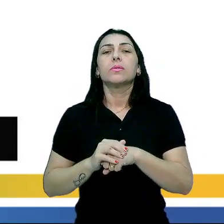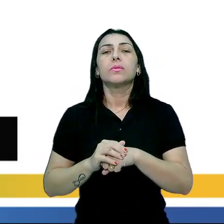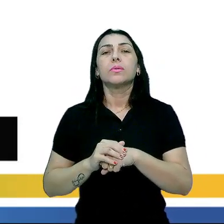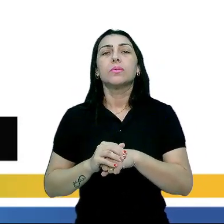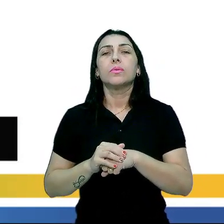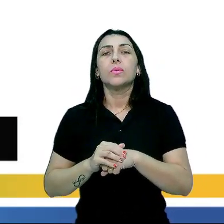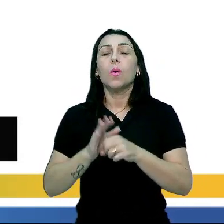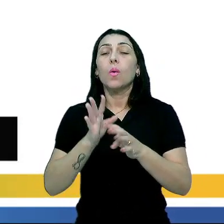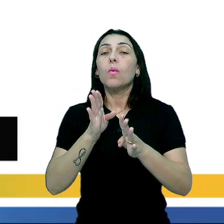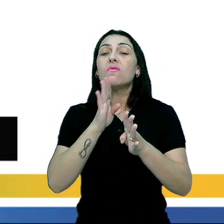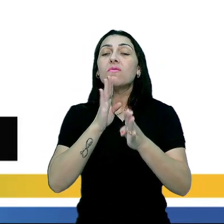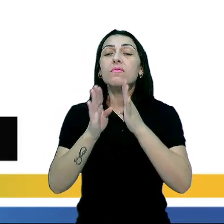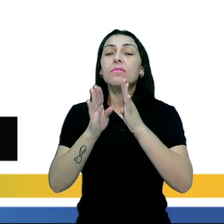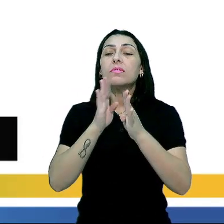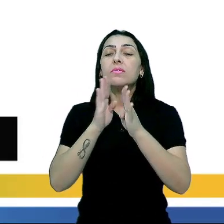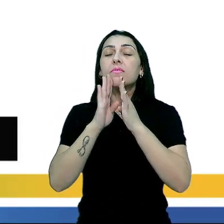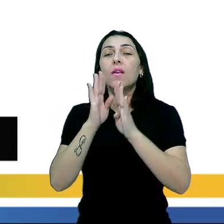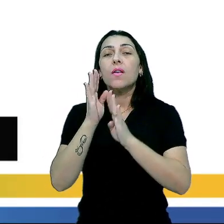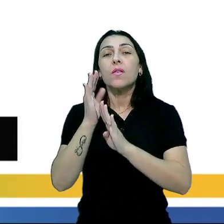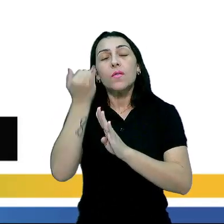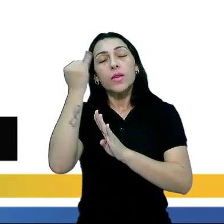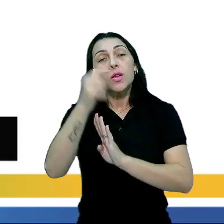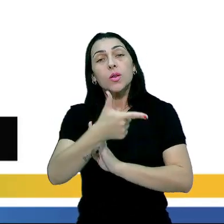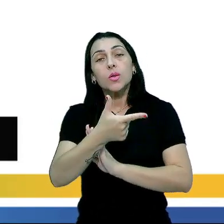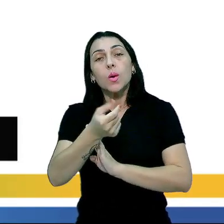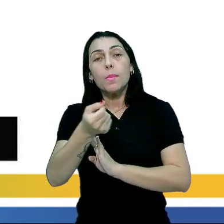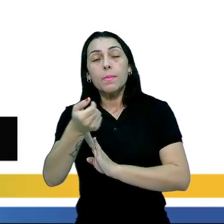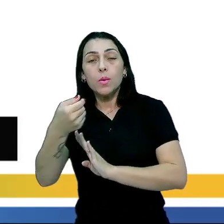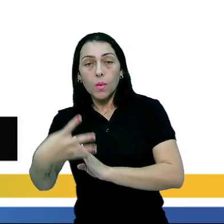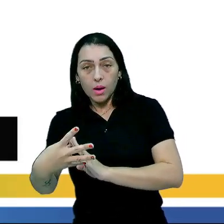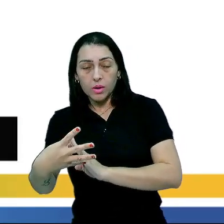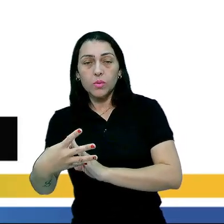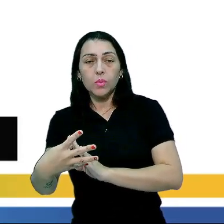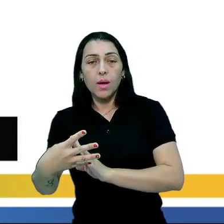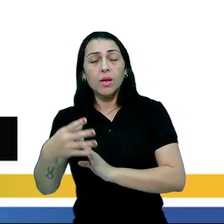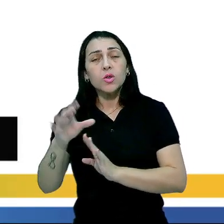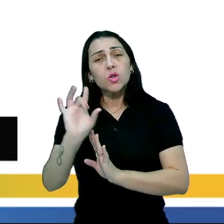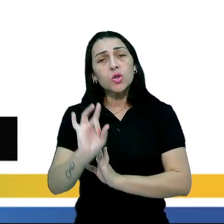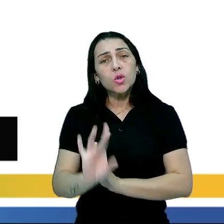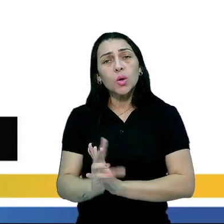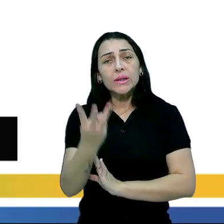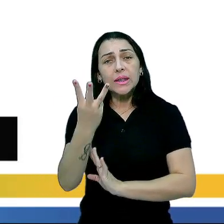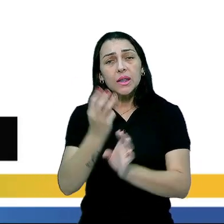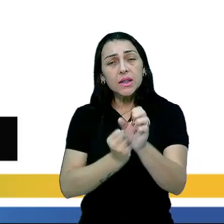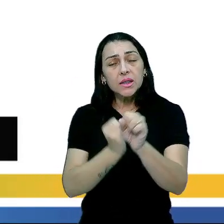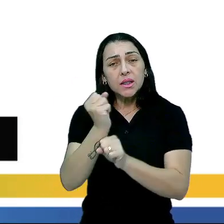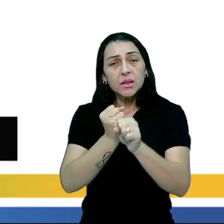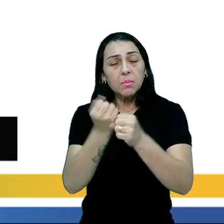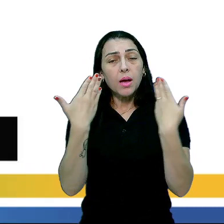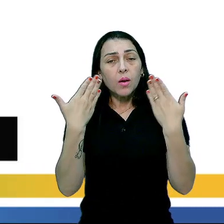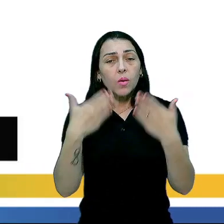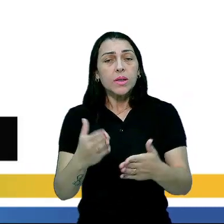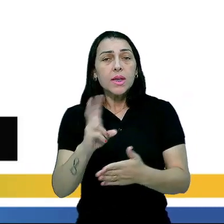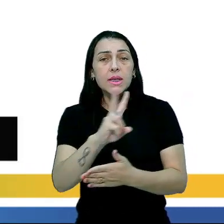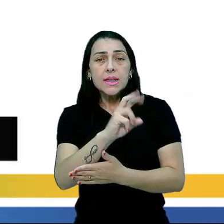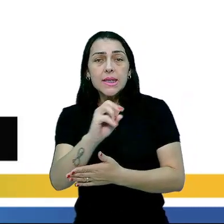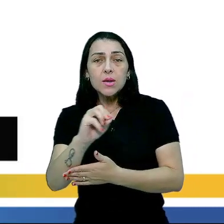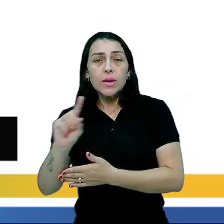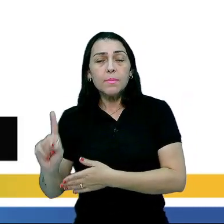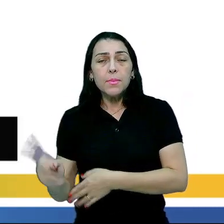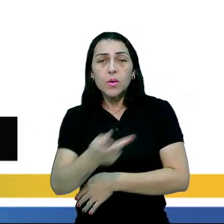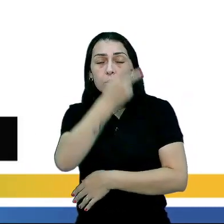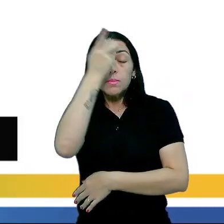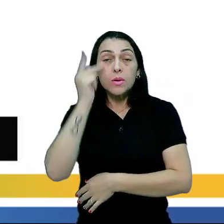O Facebook, que foi inventado em 2004, ele levou apenas 3 anos para chegar a 50 milhões